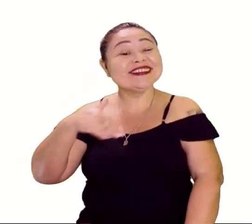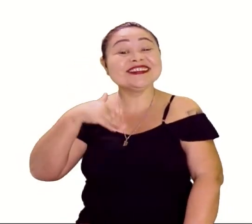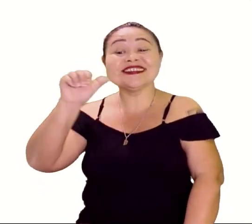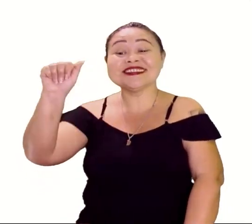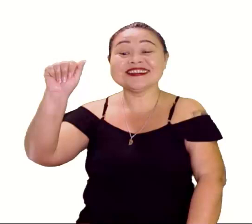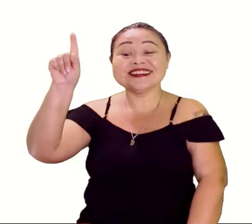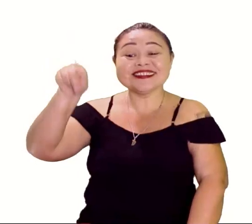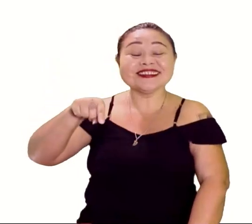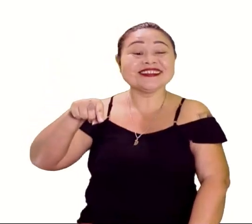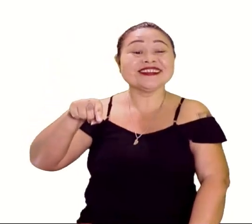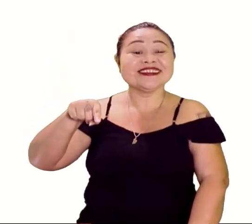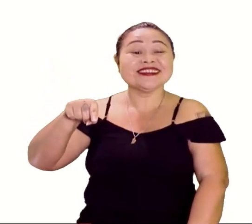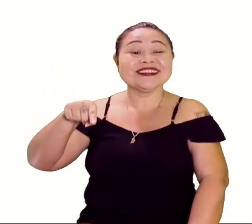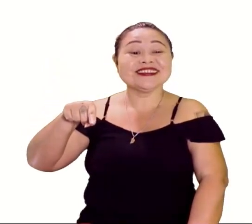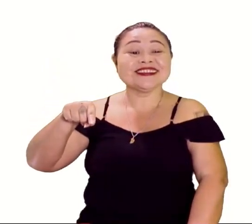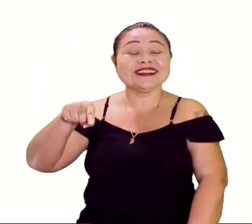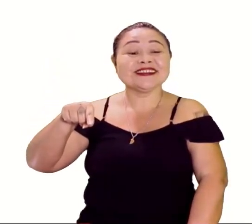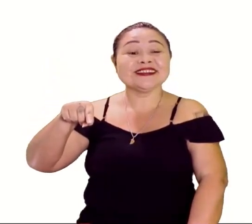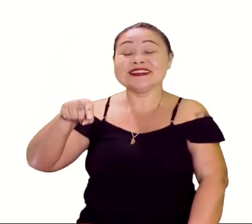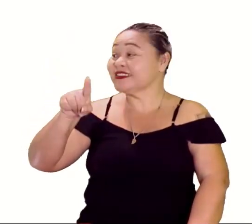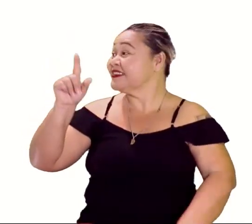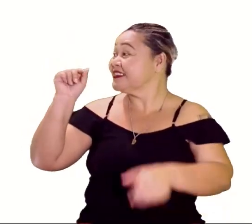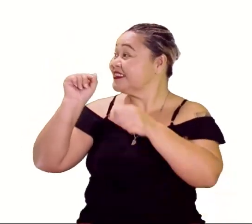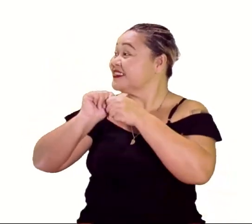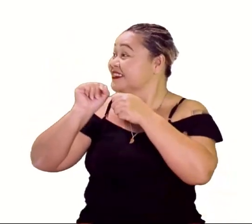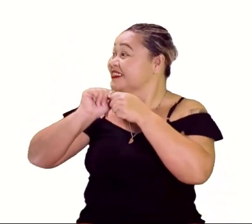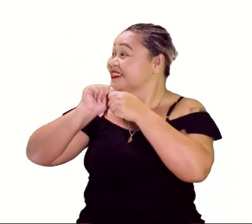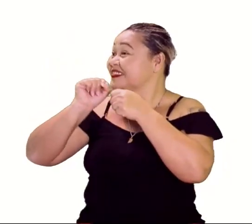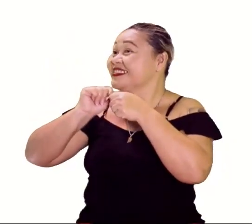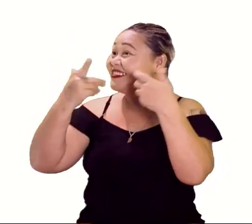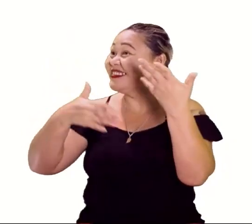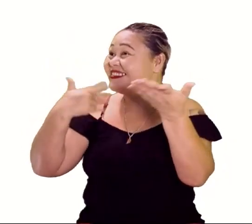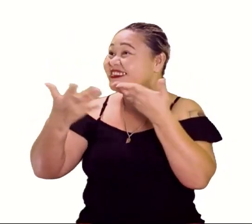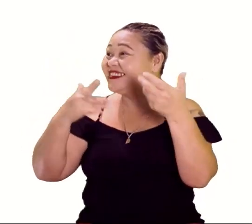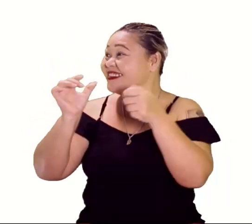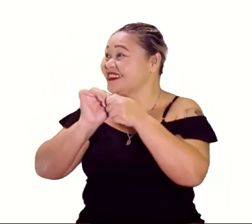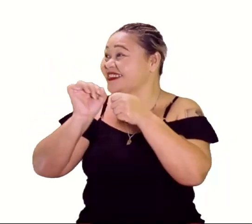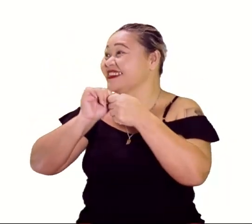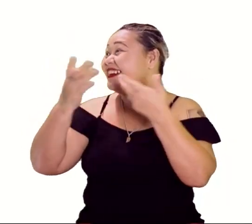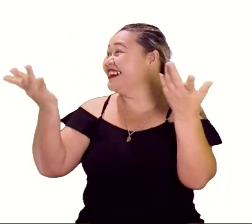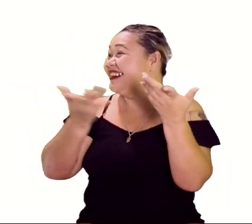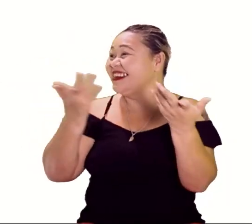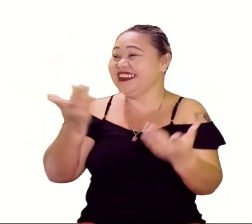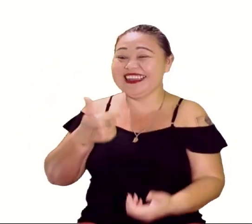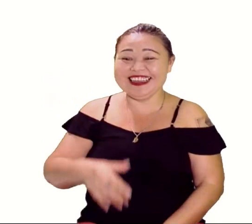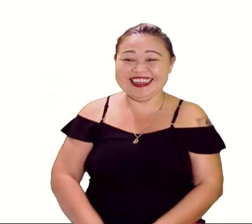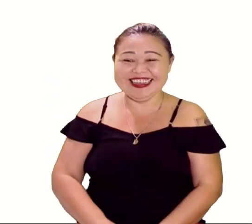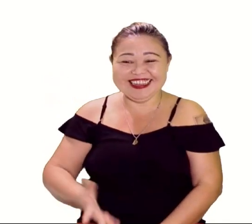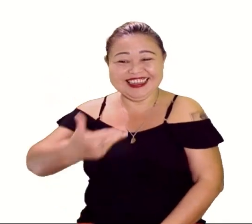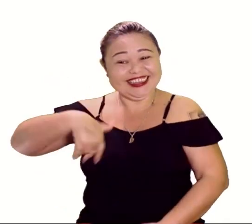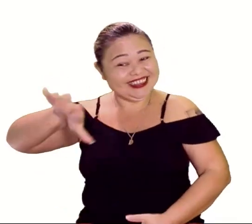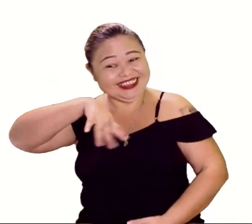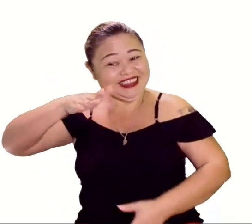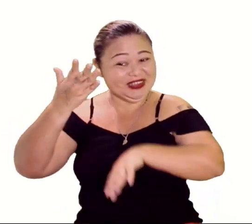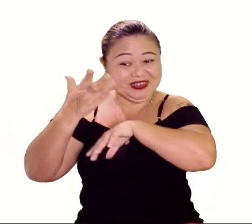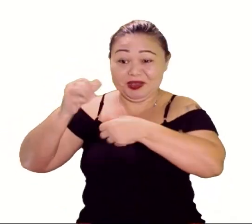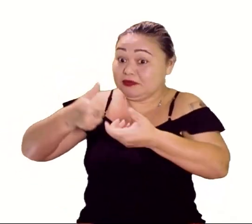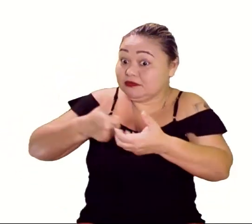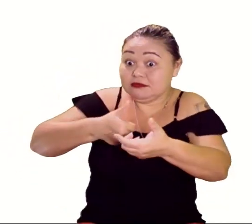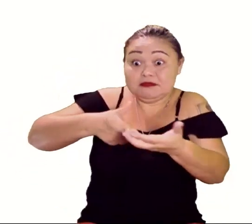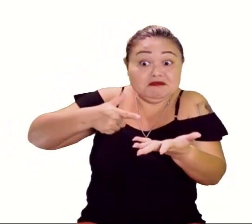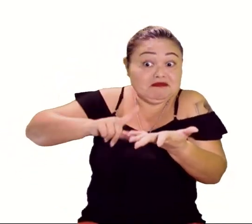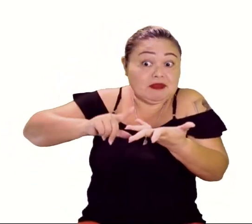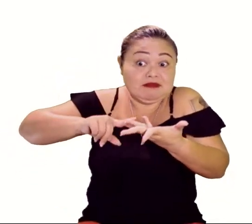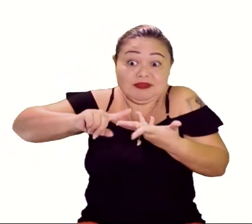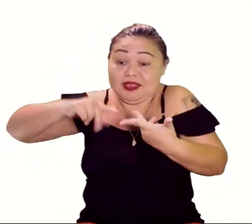Quem é o A, né? Vamos lá, aqui a gente tem fartura, menino. Aqui tem fartura. Fartura de exercício,